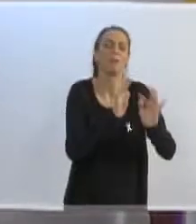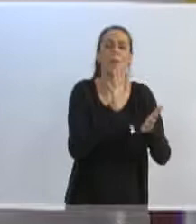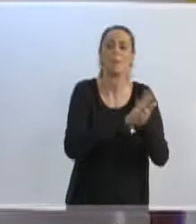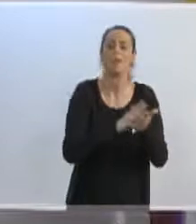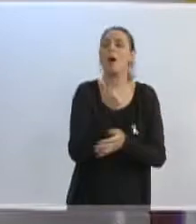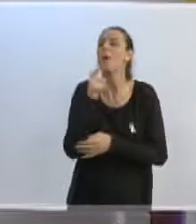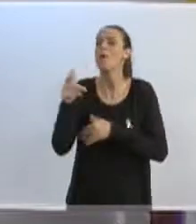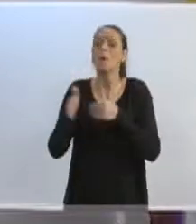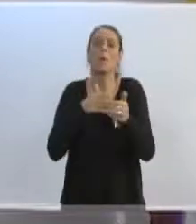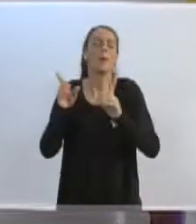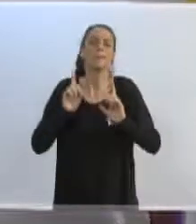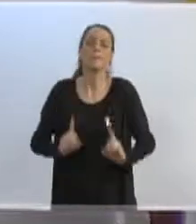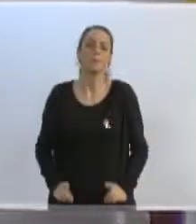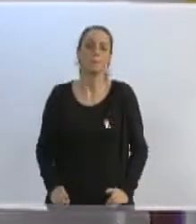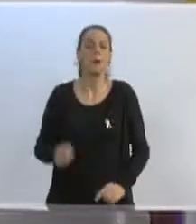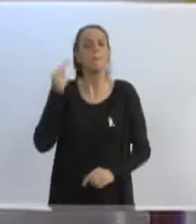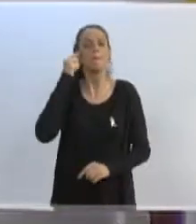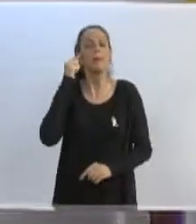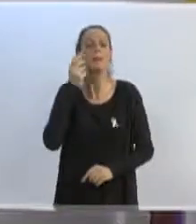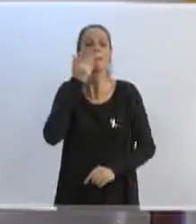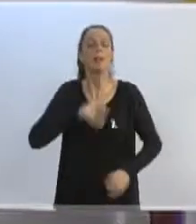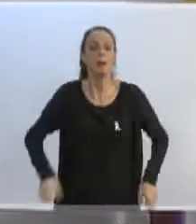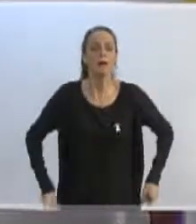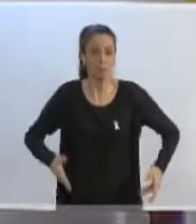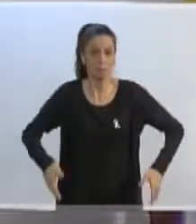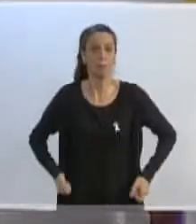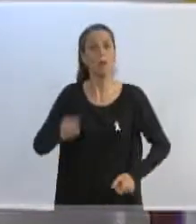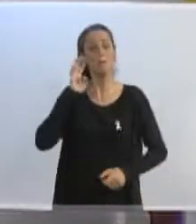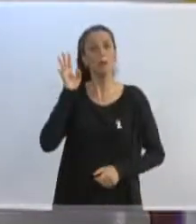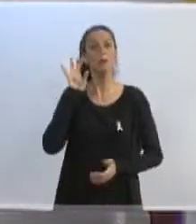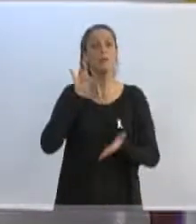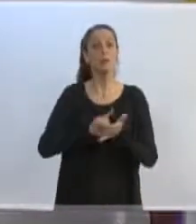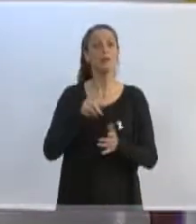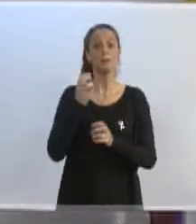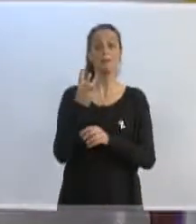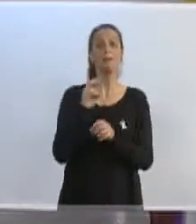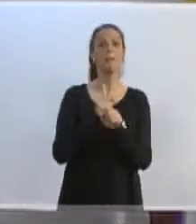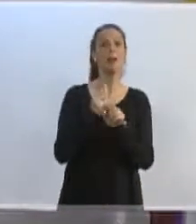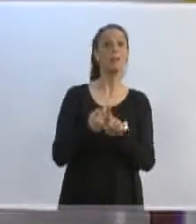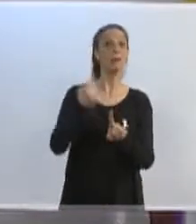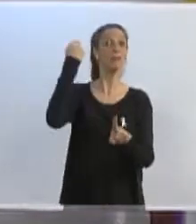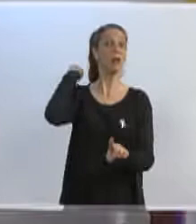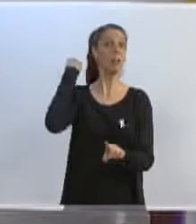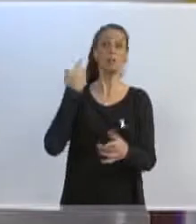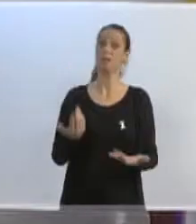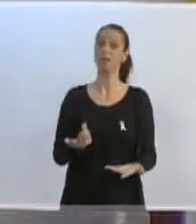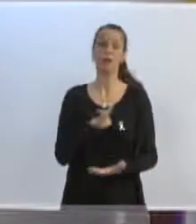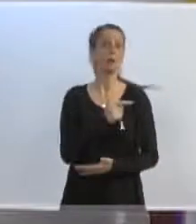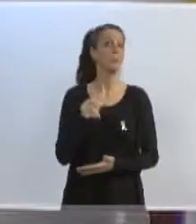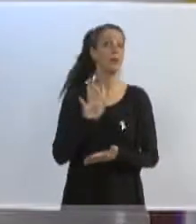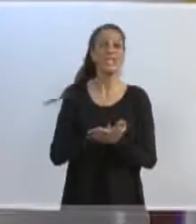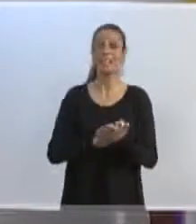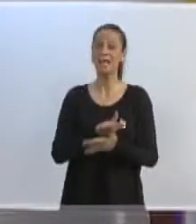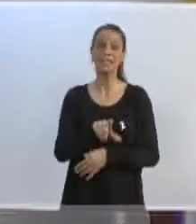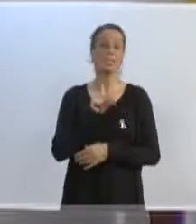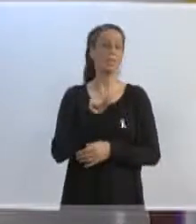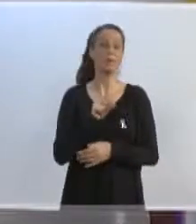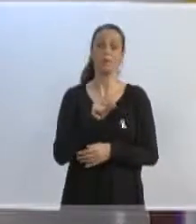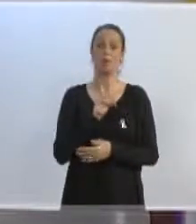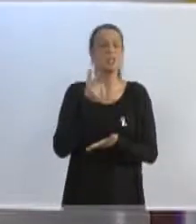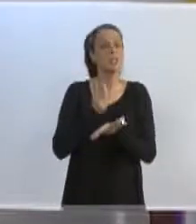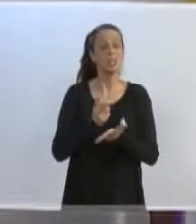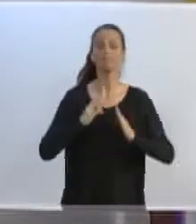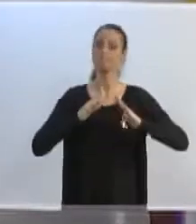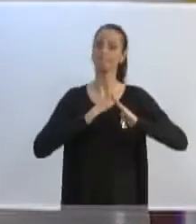outra deficiência. Você pega uma criança cadeirante e você imagina isso há 30 anos atrás. Essa criança não tinha escolha, ela ficava